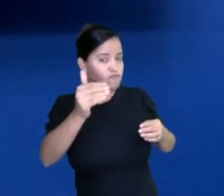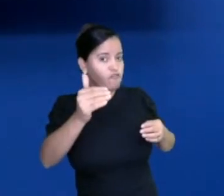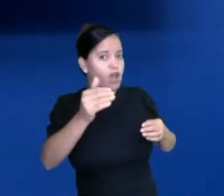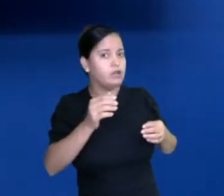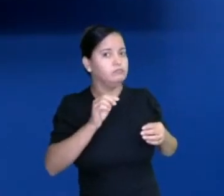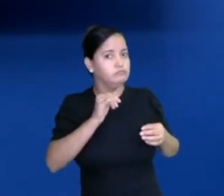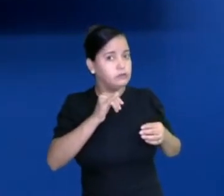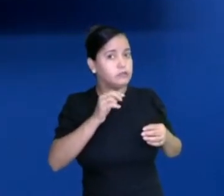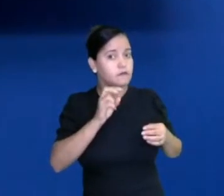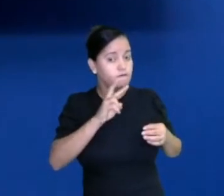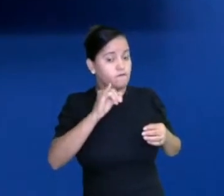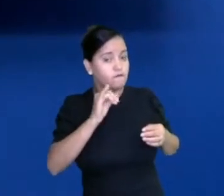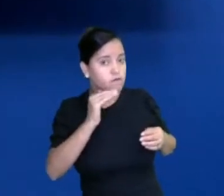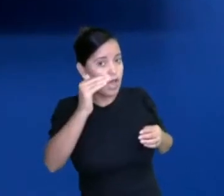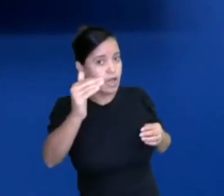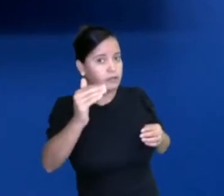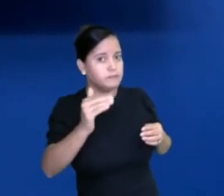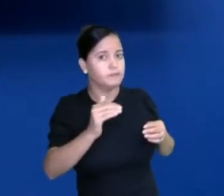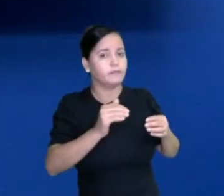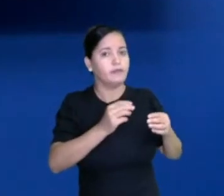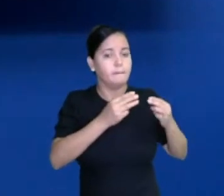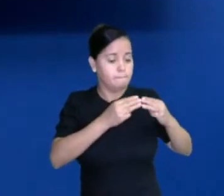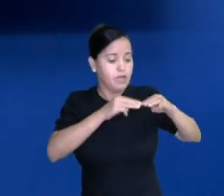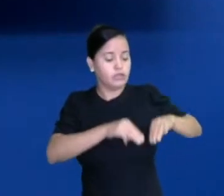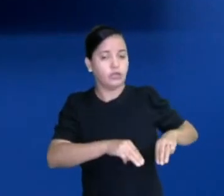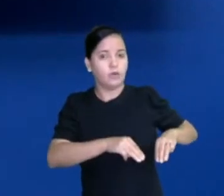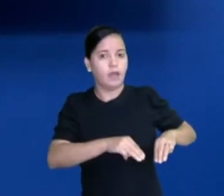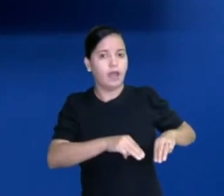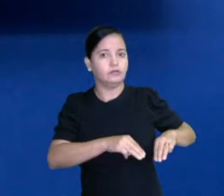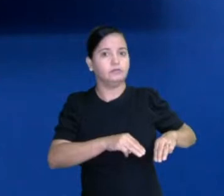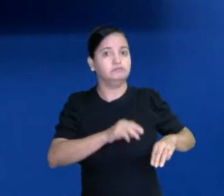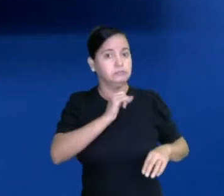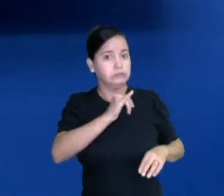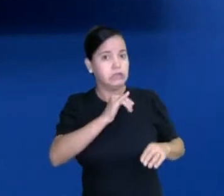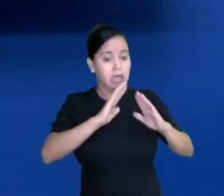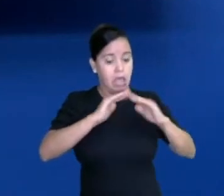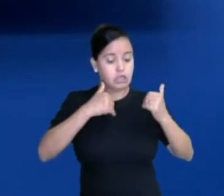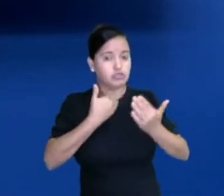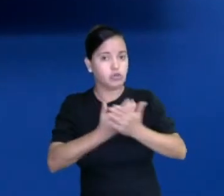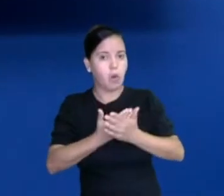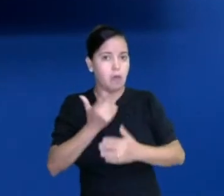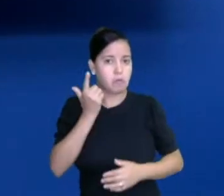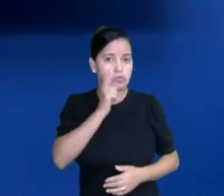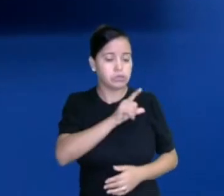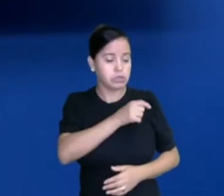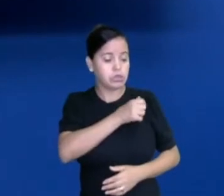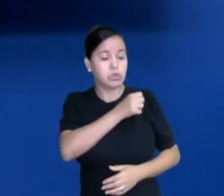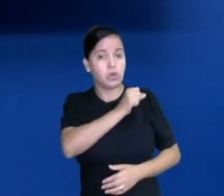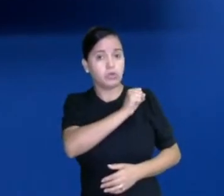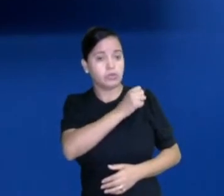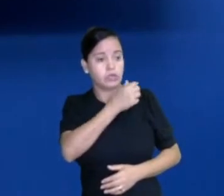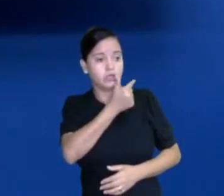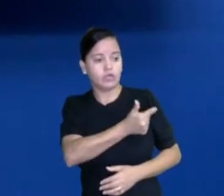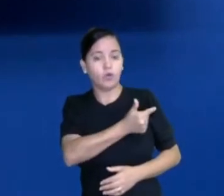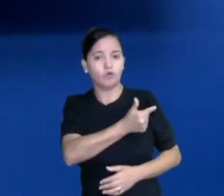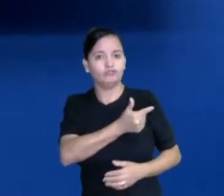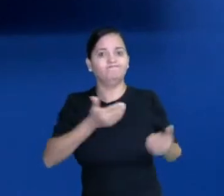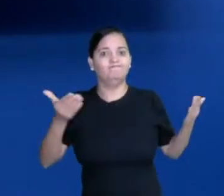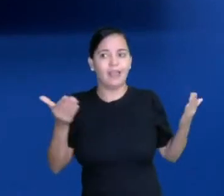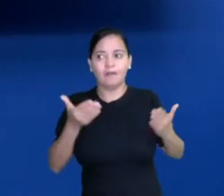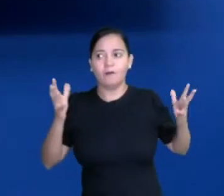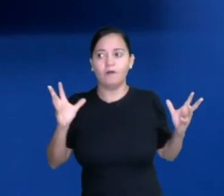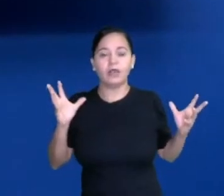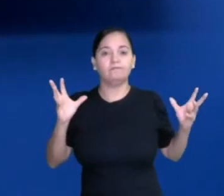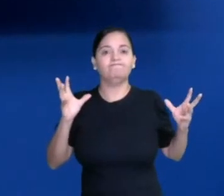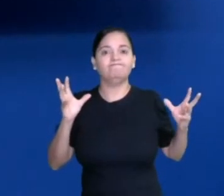né? Se forem matriculados. Então, se a escola conseguir matricular esses 82 alunos, quantos alunos agora a escola vai